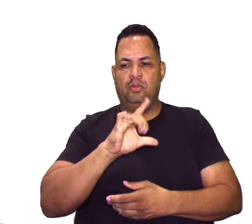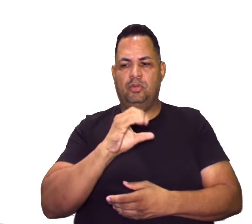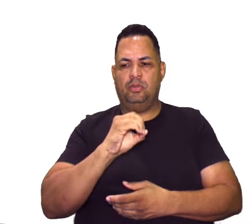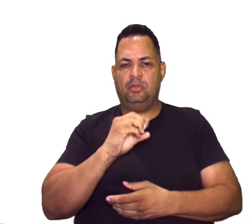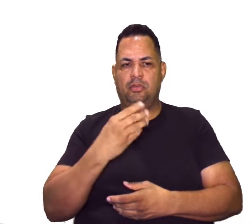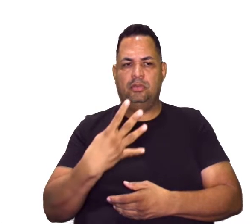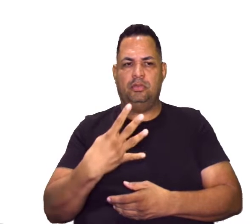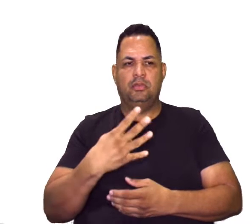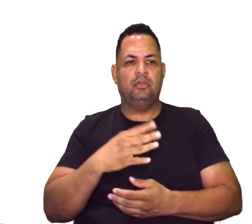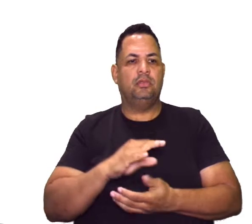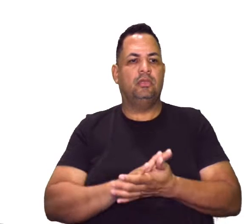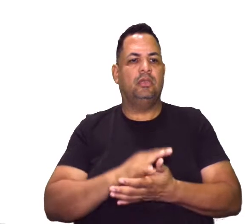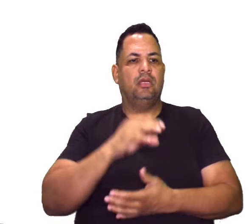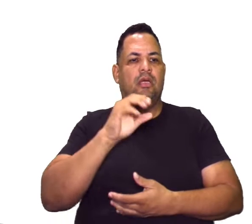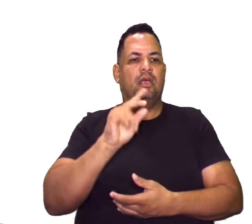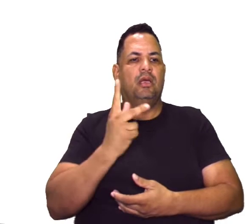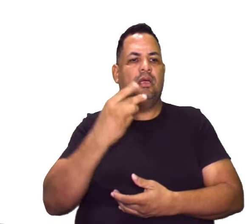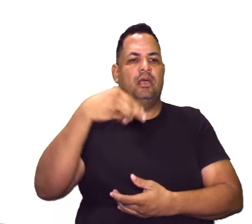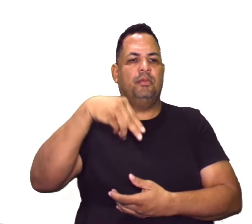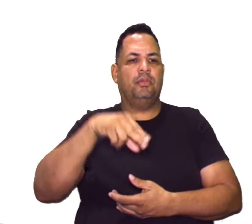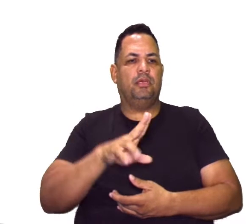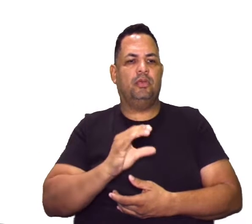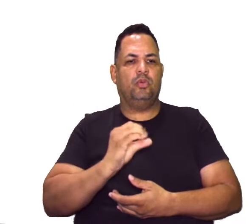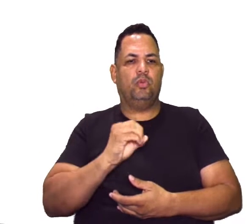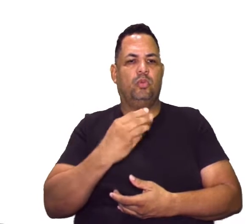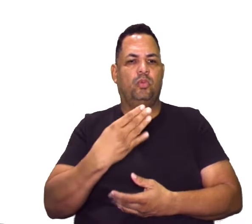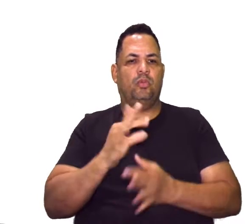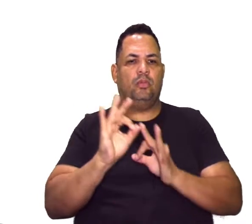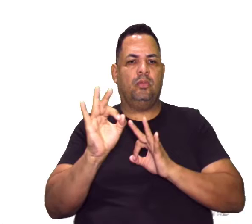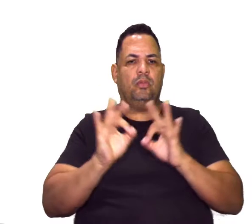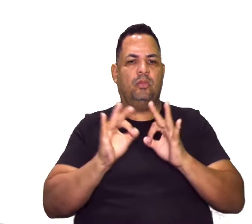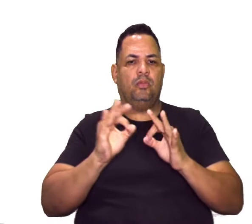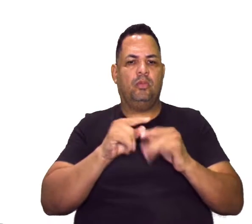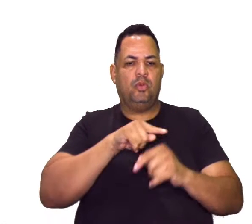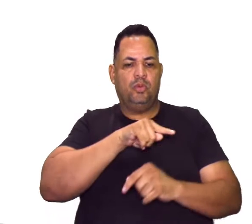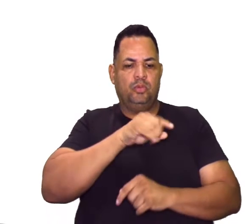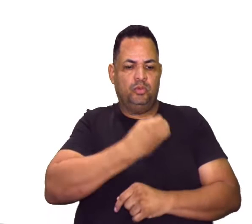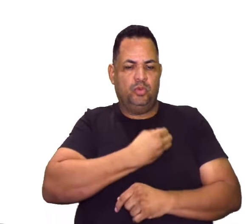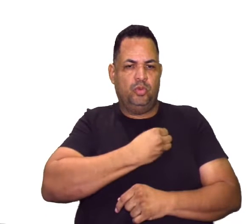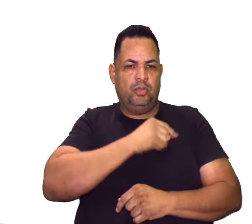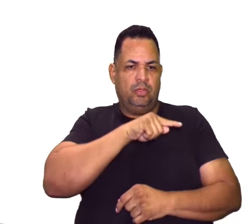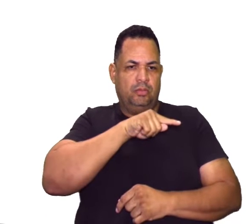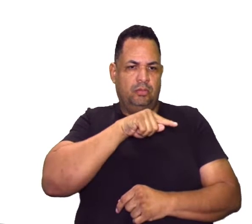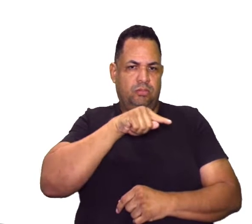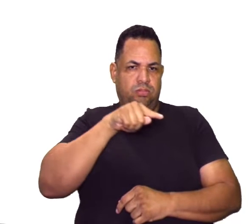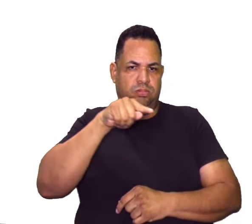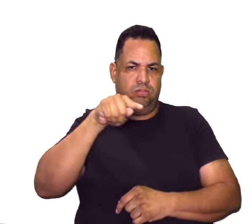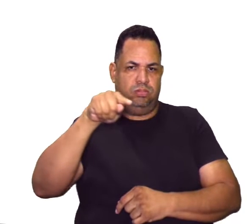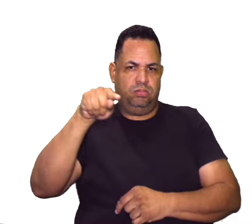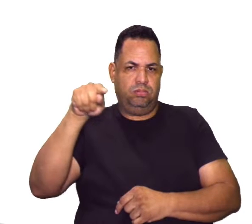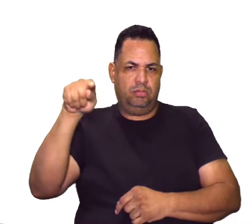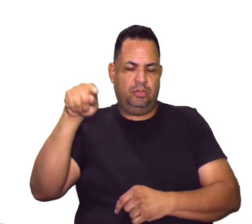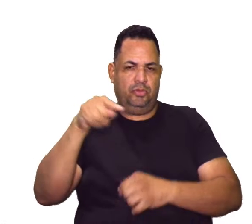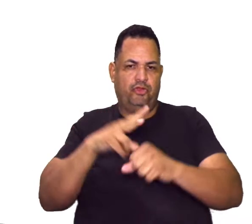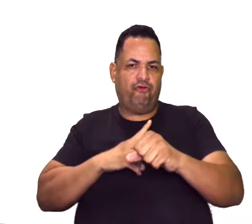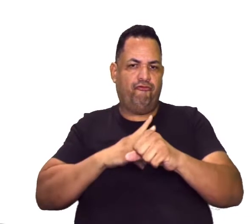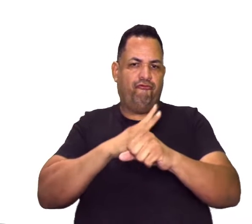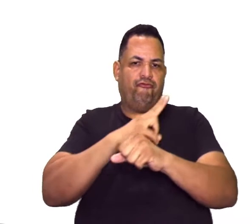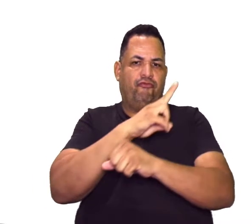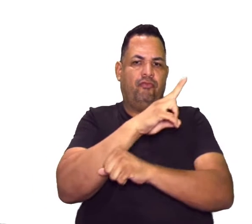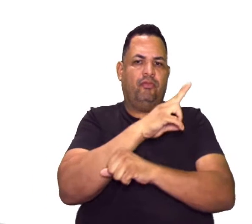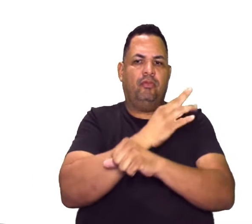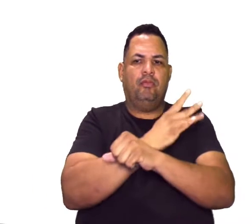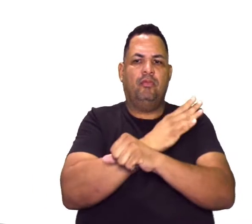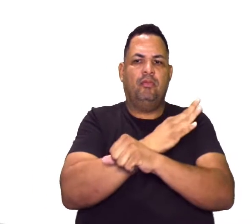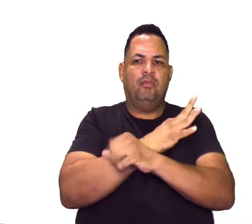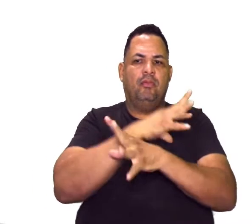HClO3 e HMNO4, a ordem crescente de força desses ácidos